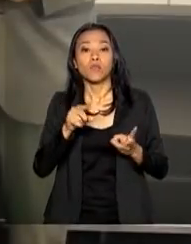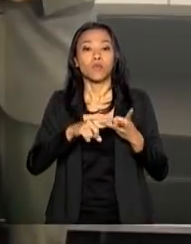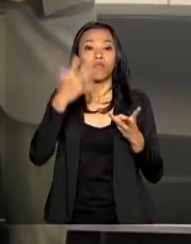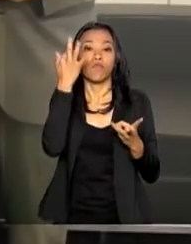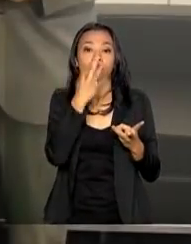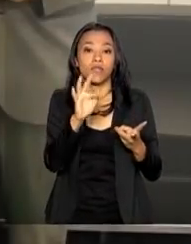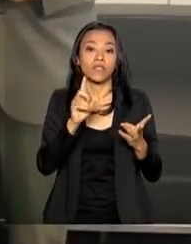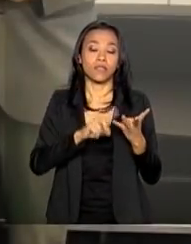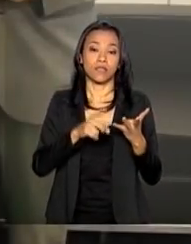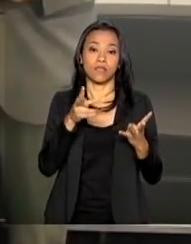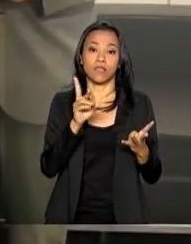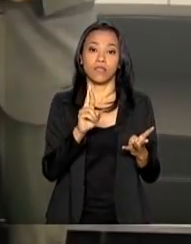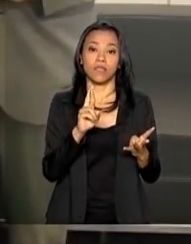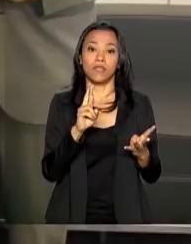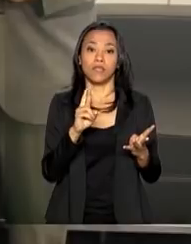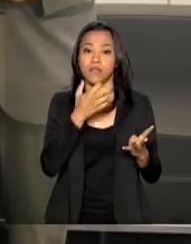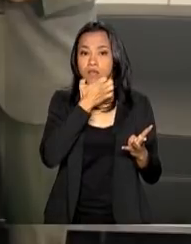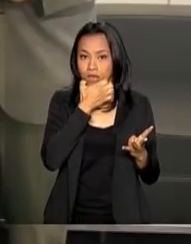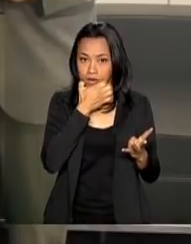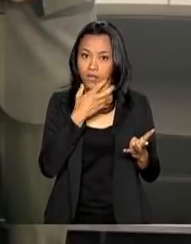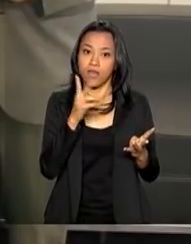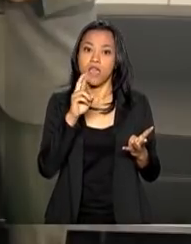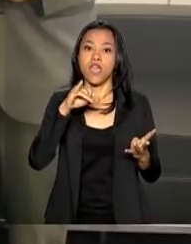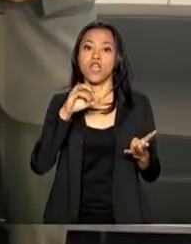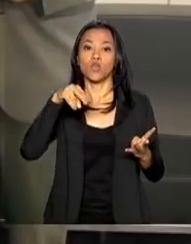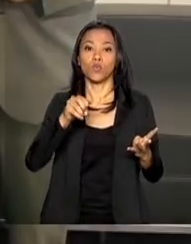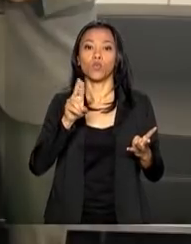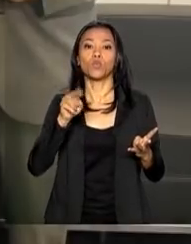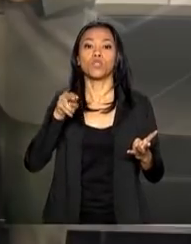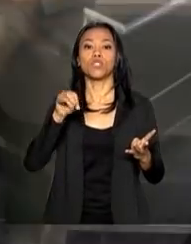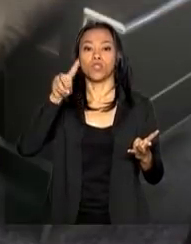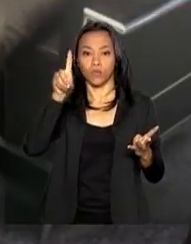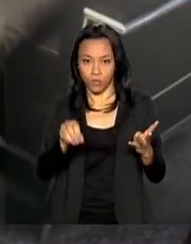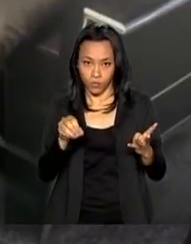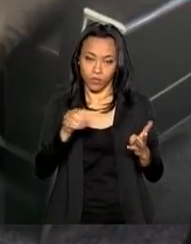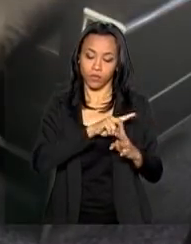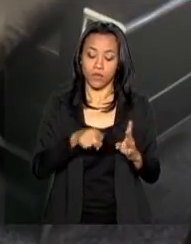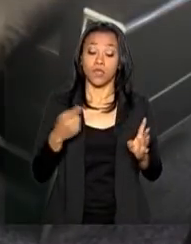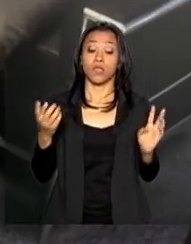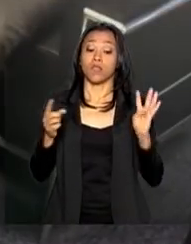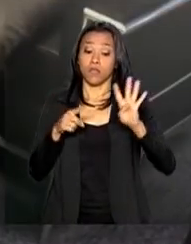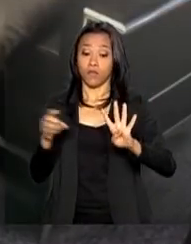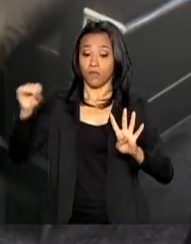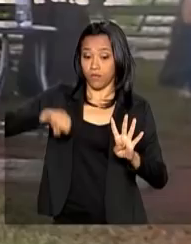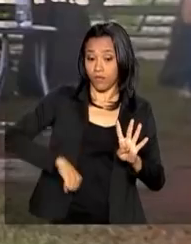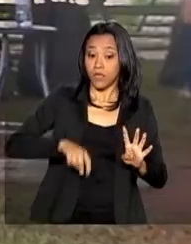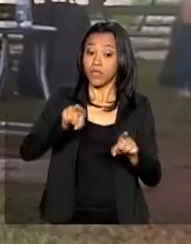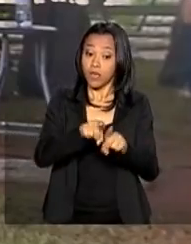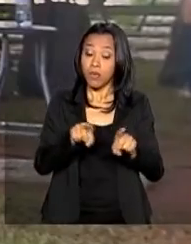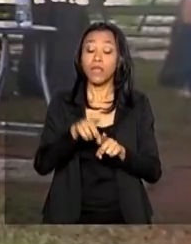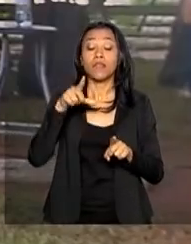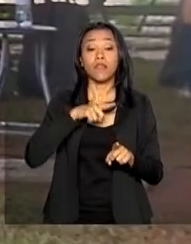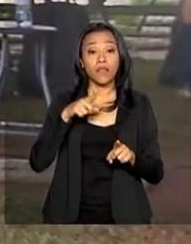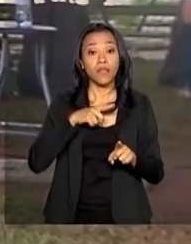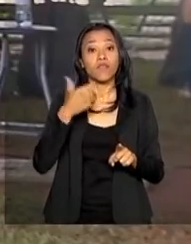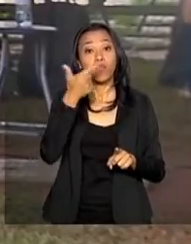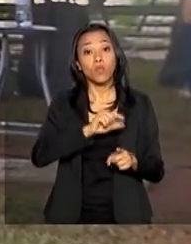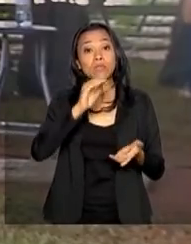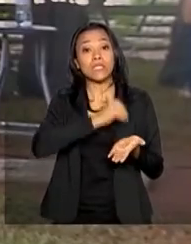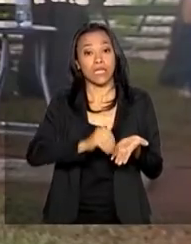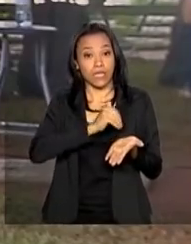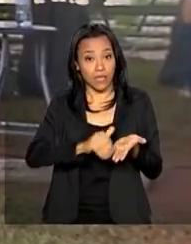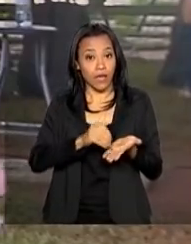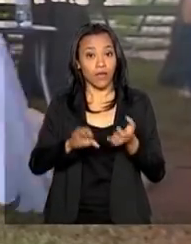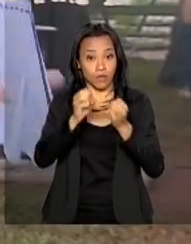Reino Unido. Jair Bolsonaro também conversou por telefone com o secretário-geral da ONU, o português Antônio